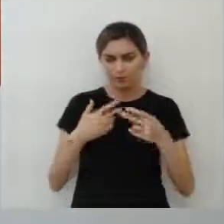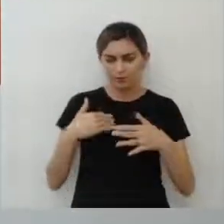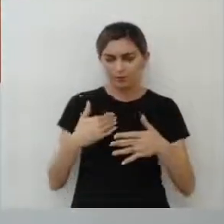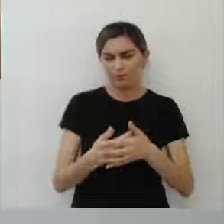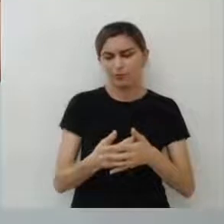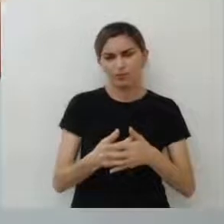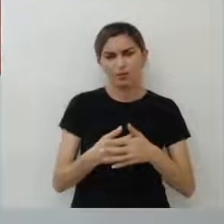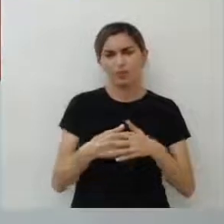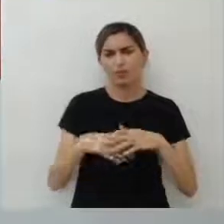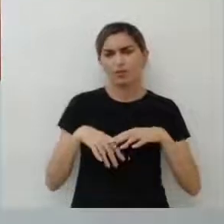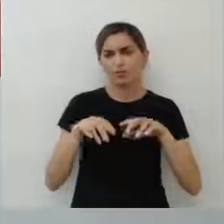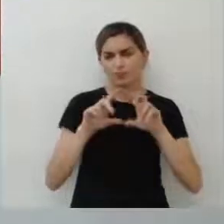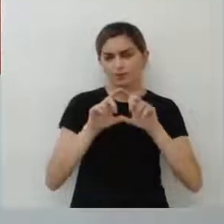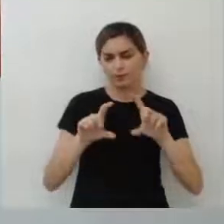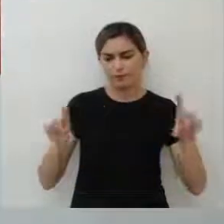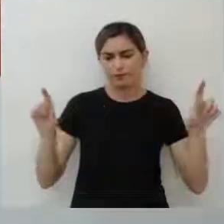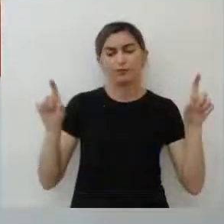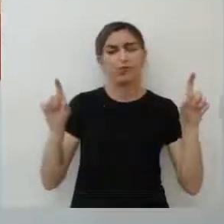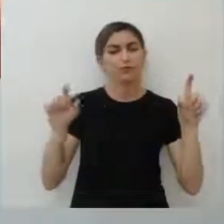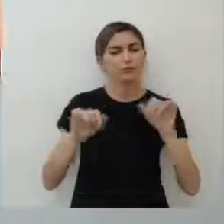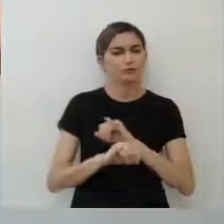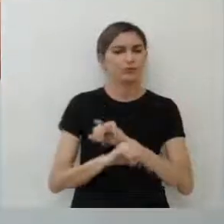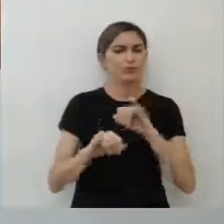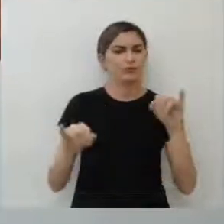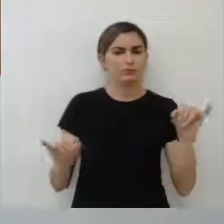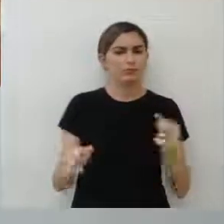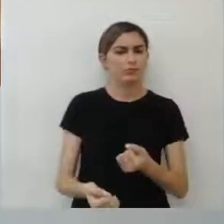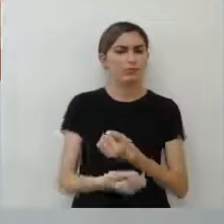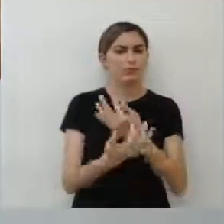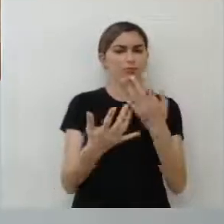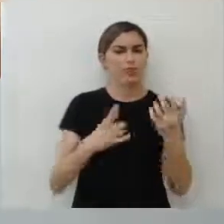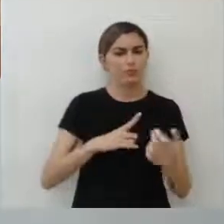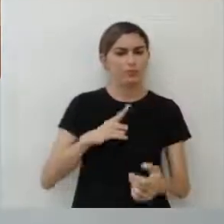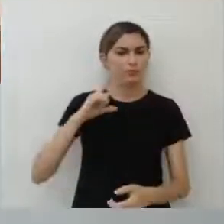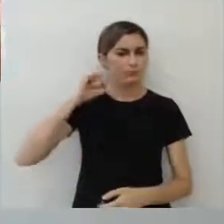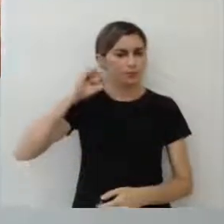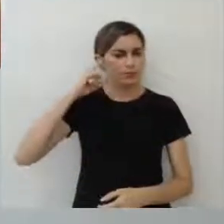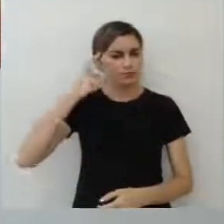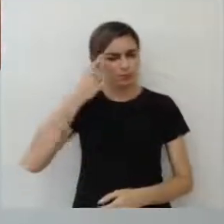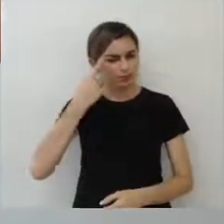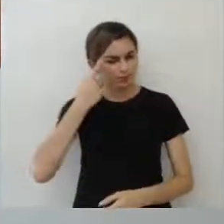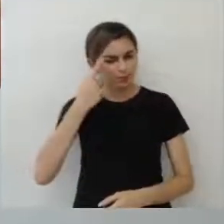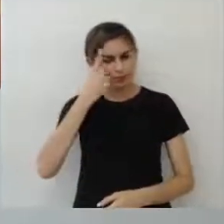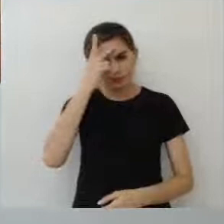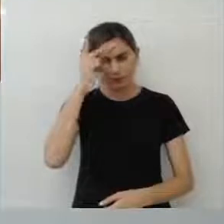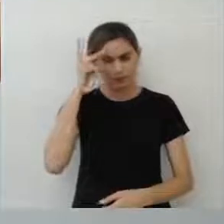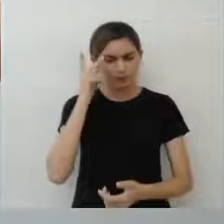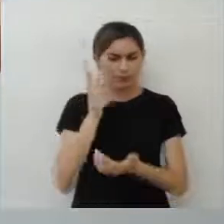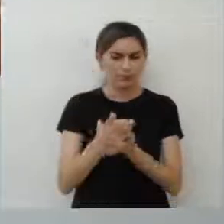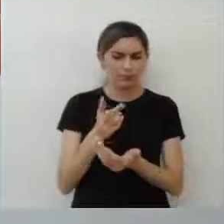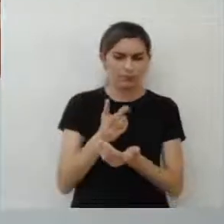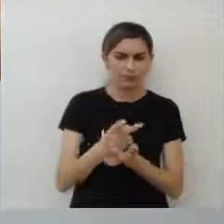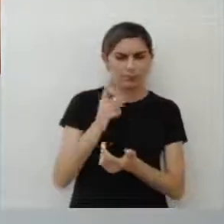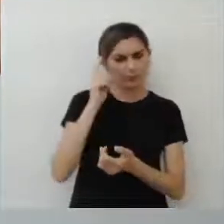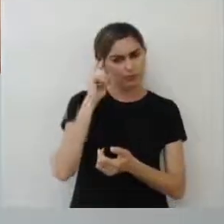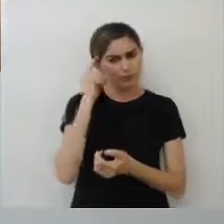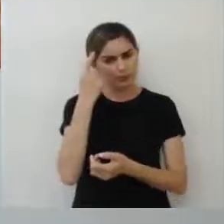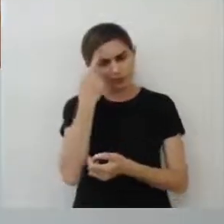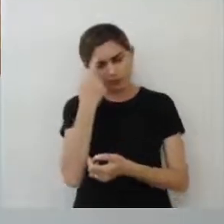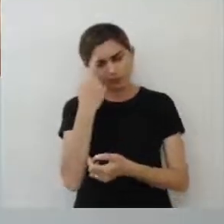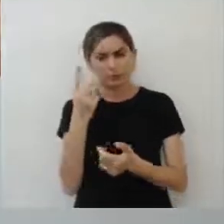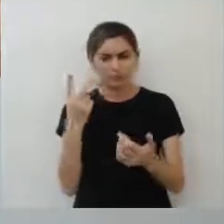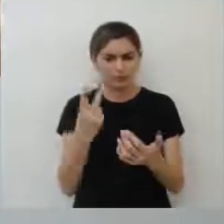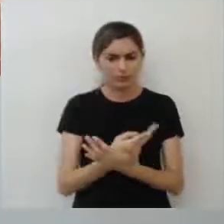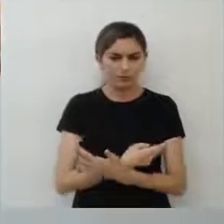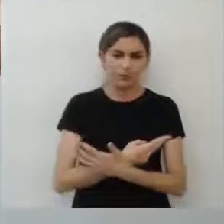da aula, né, aquela frase dizendo que quando tem a dúvida, né, e a pessoa permanece com a dúvida, o